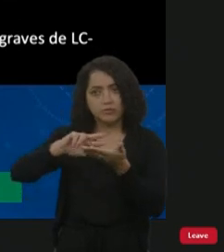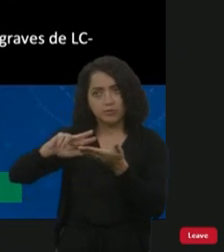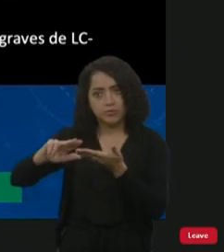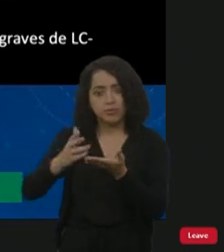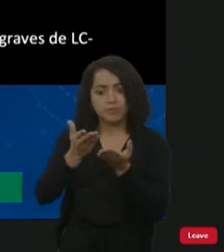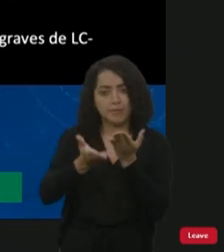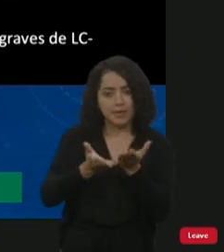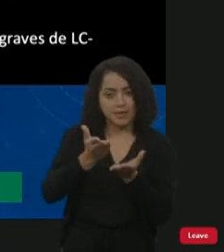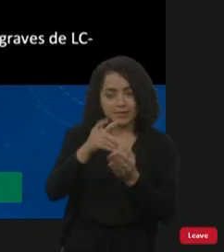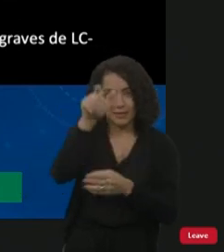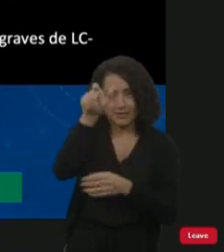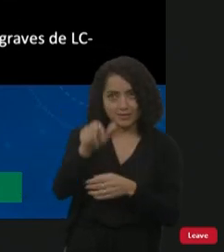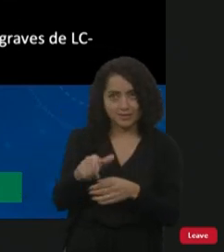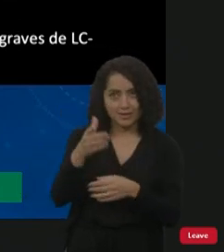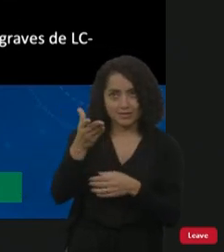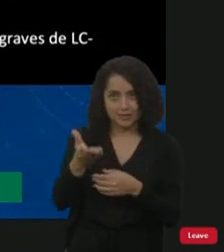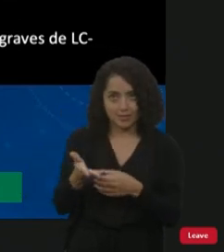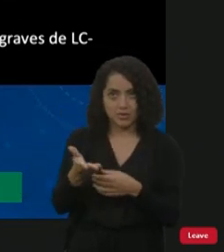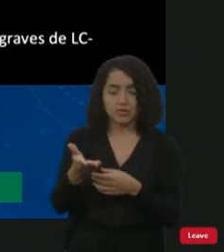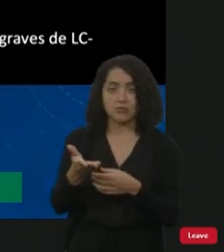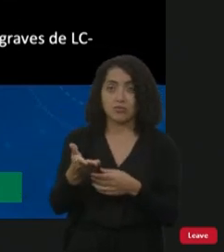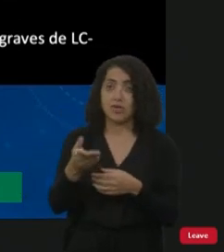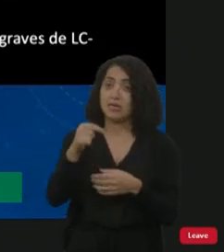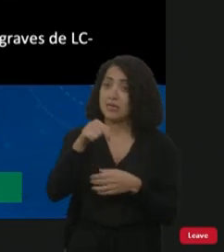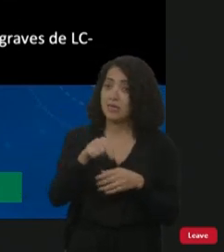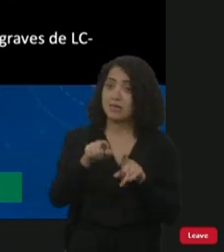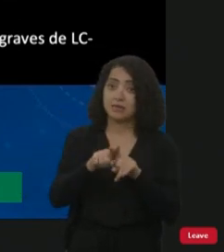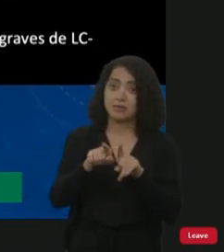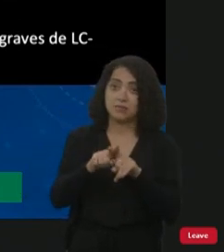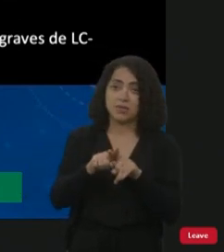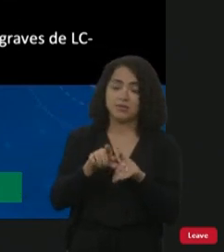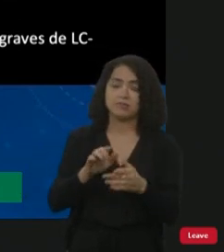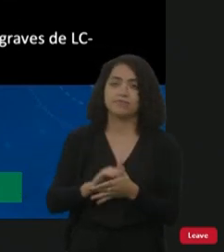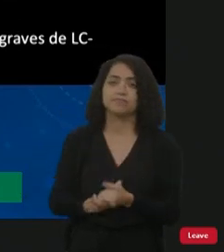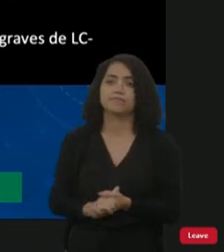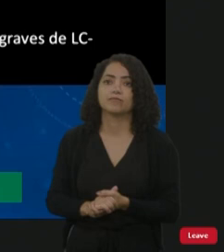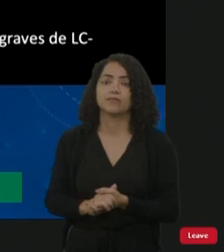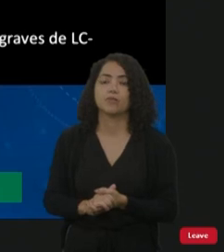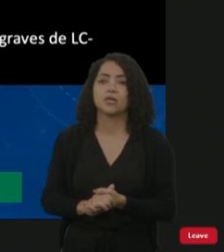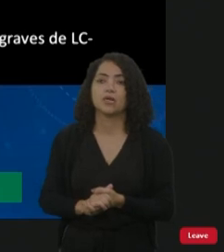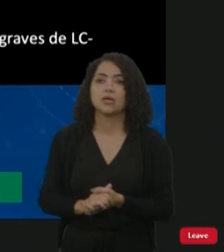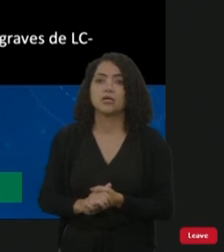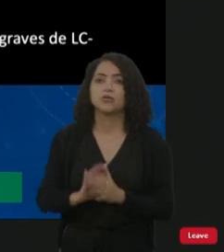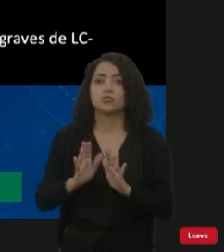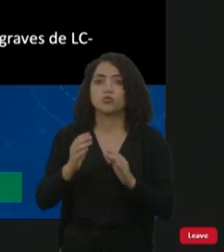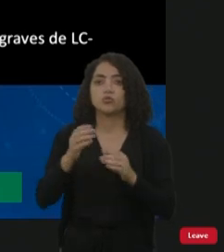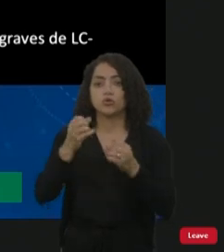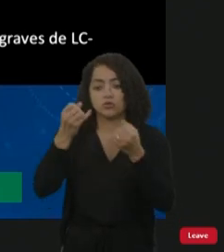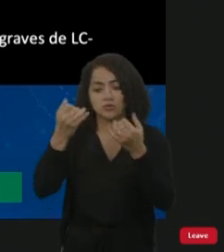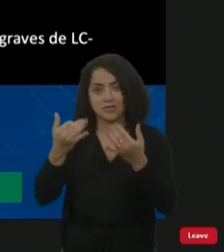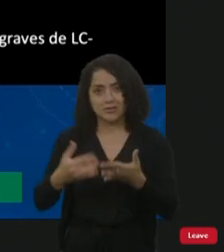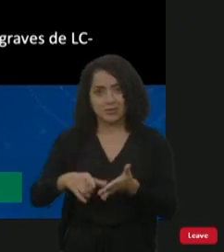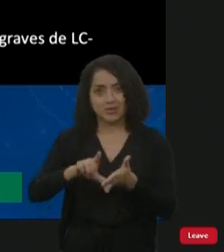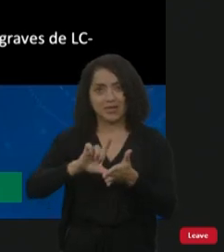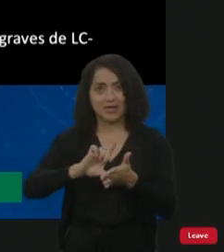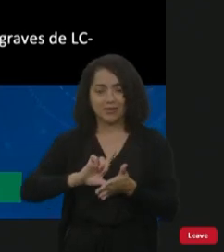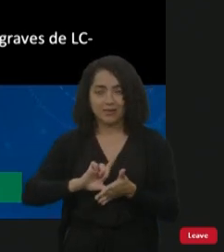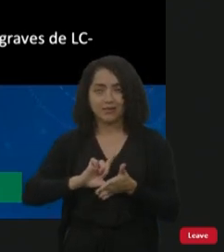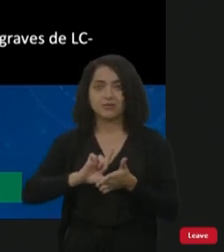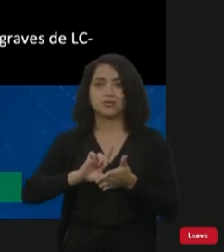esse paciente. Aqui não é diferente, né? Como tudo o que eu já falei anteriormente, toda a